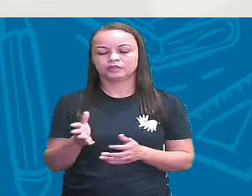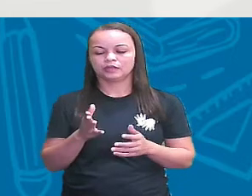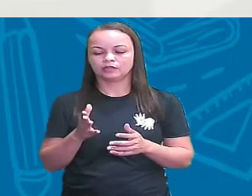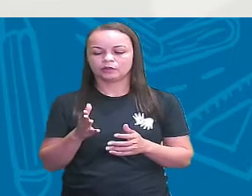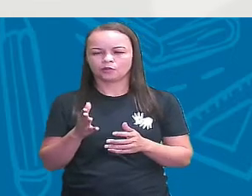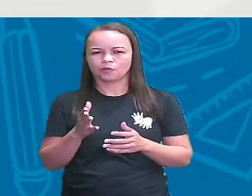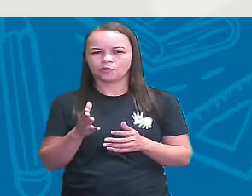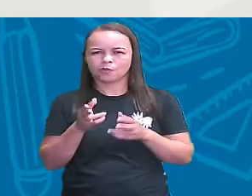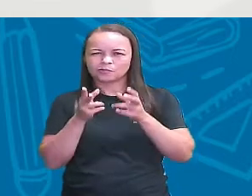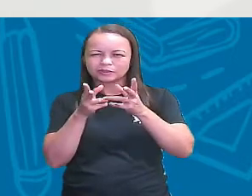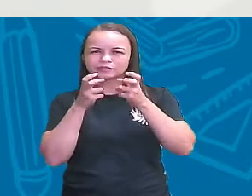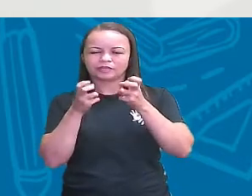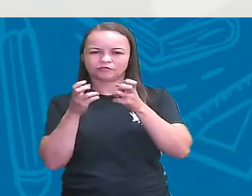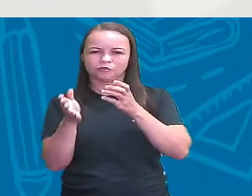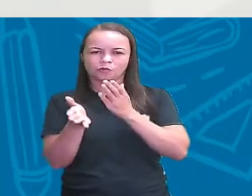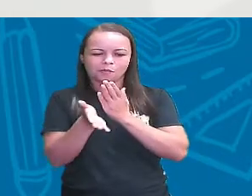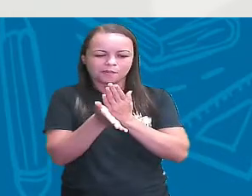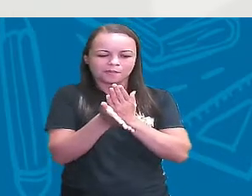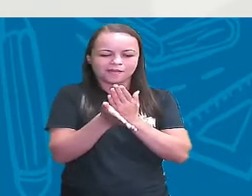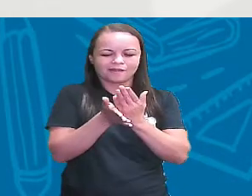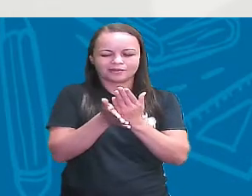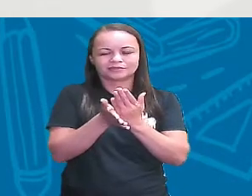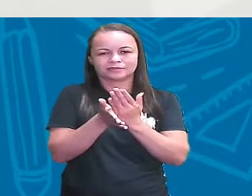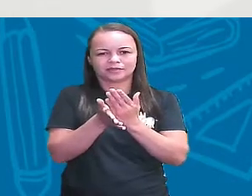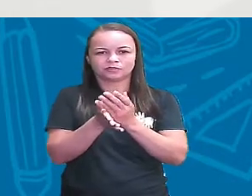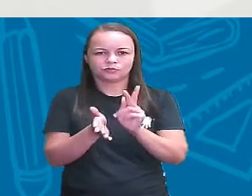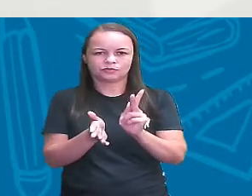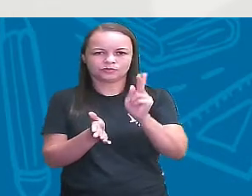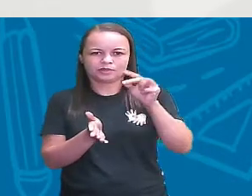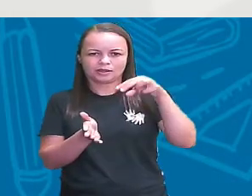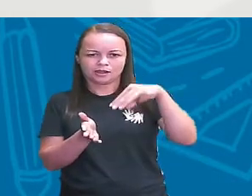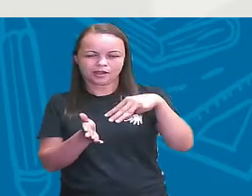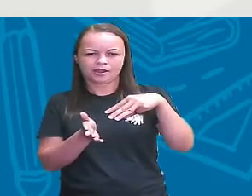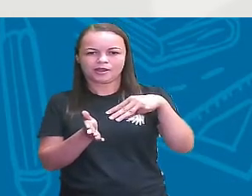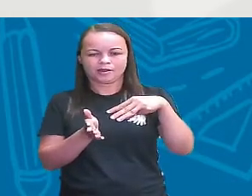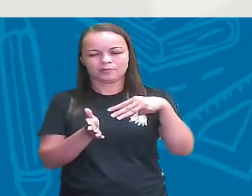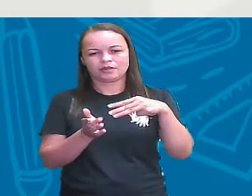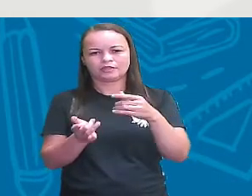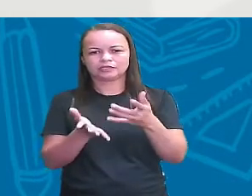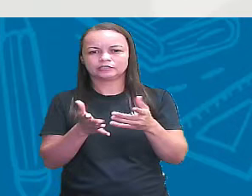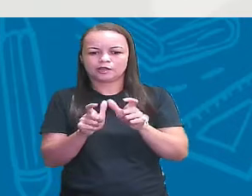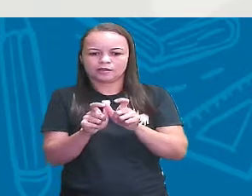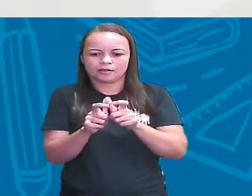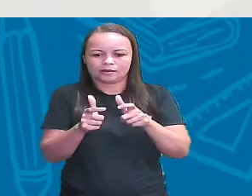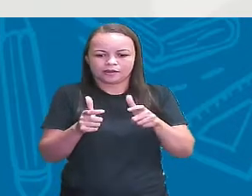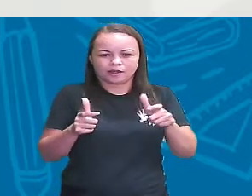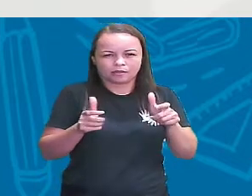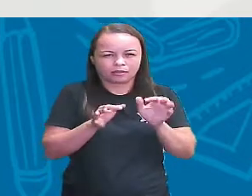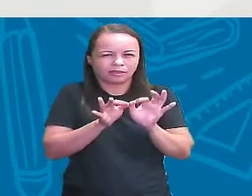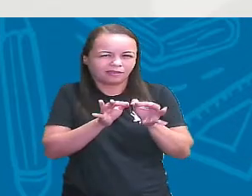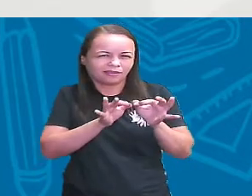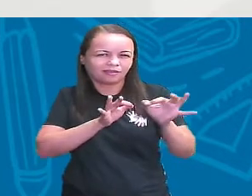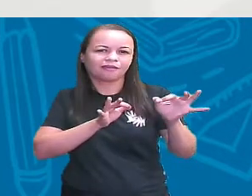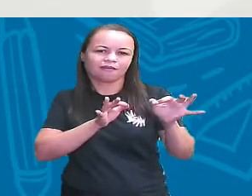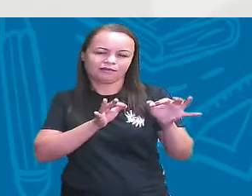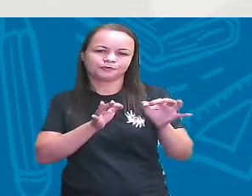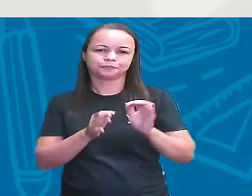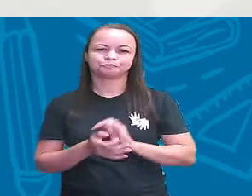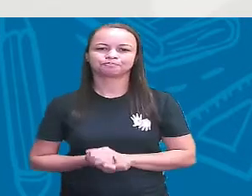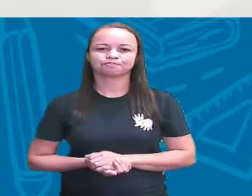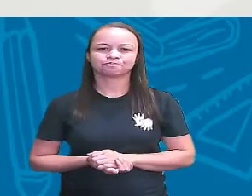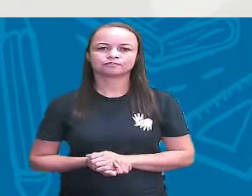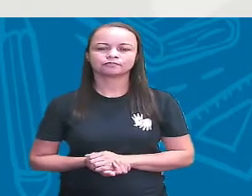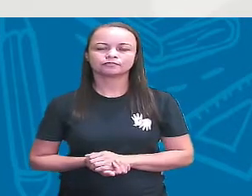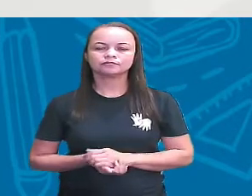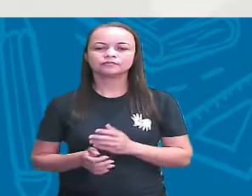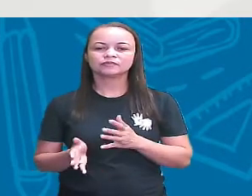começo de uma unidade de medida, que é o quilômetro, que serve para medir grandes distâncias. E aí,